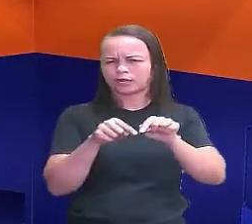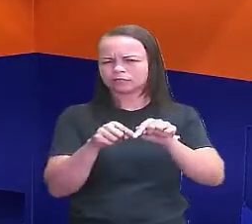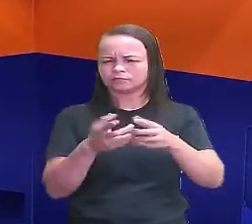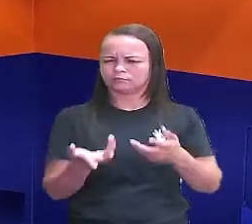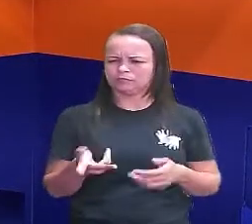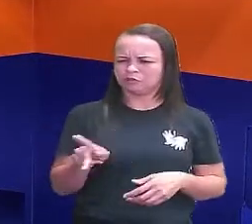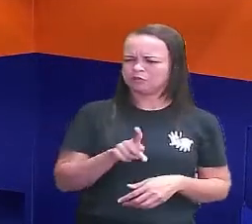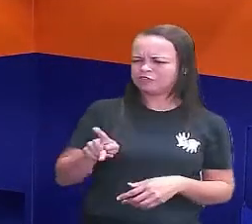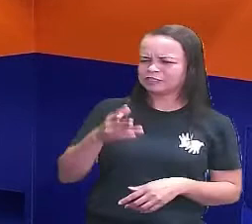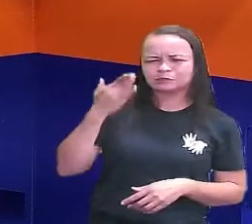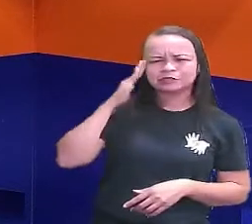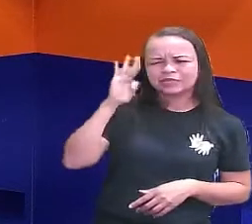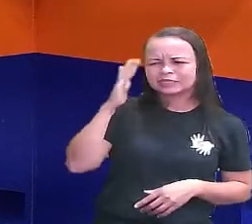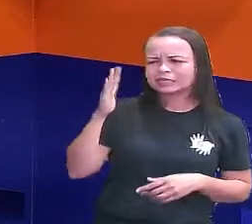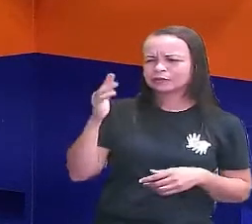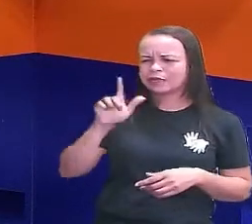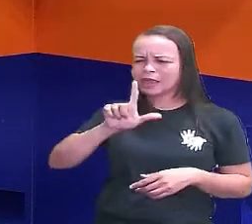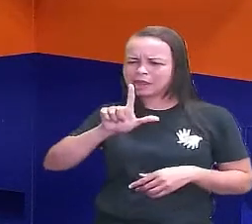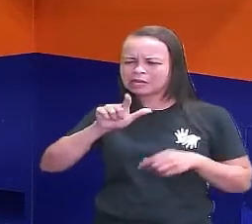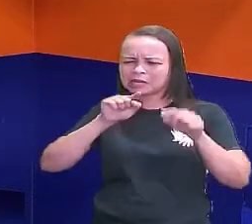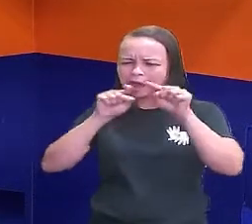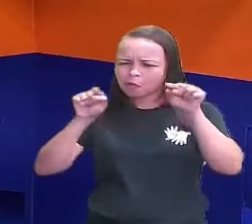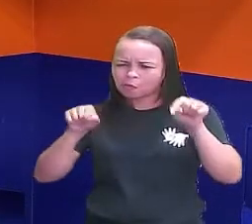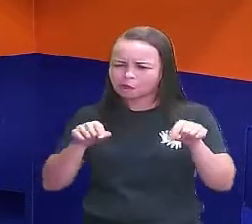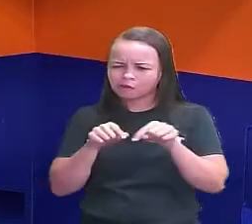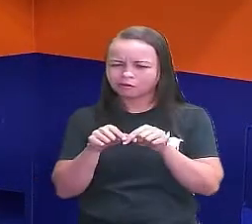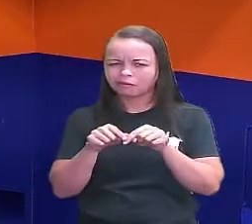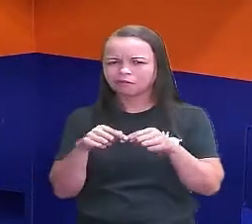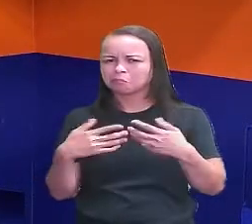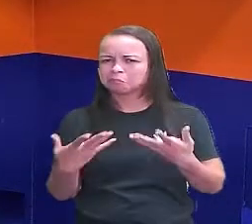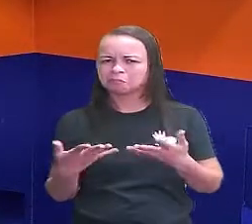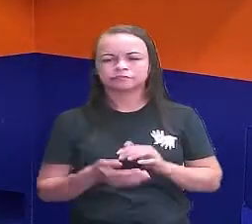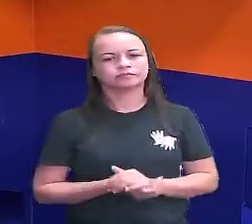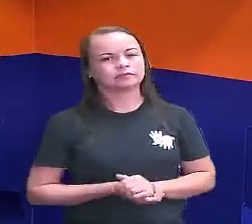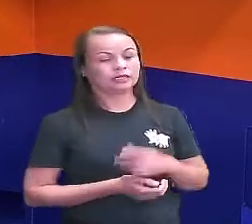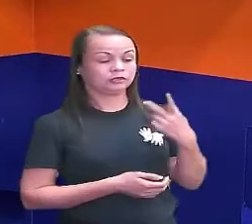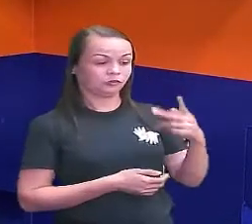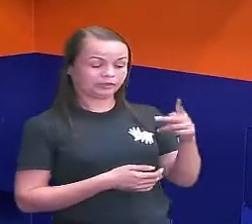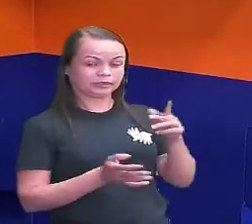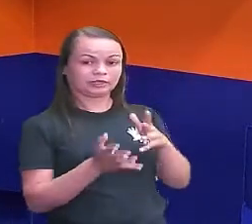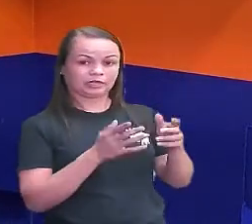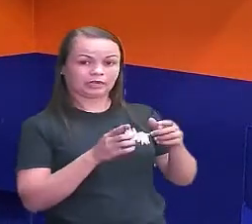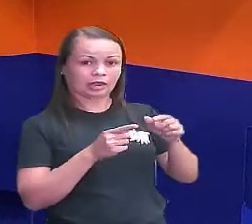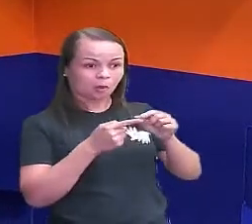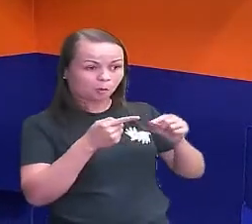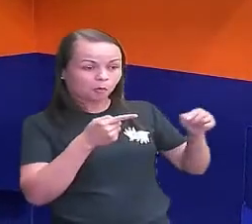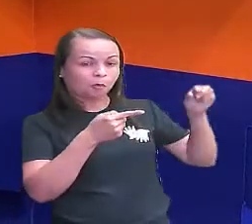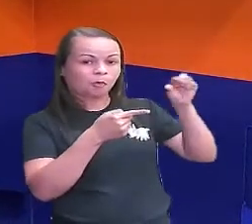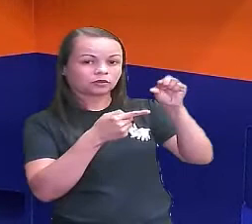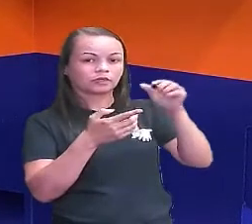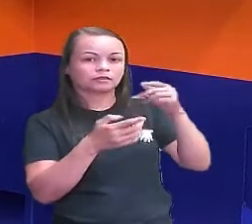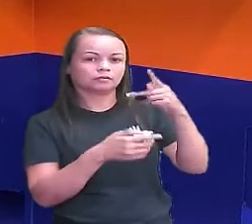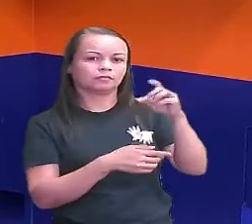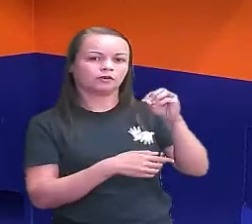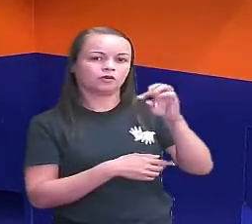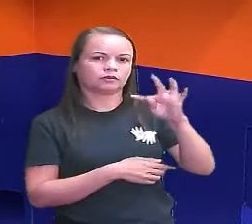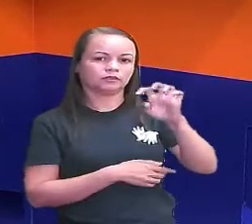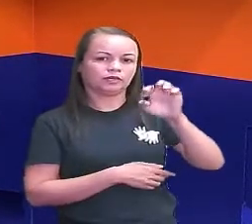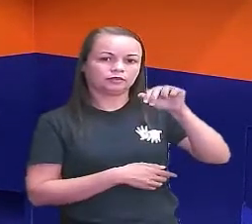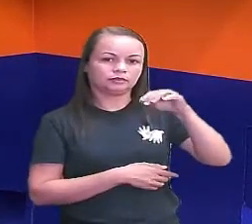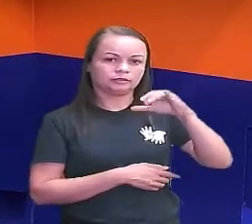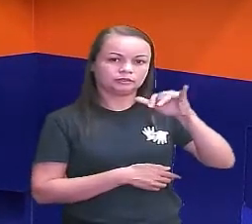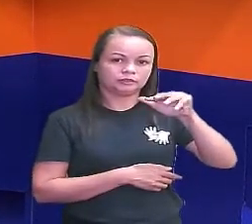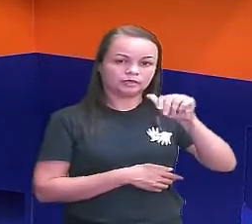quadrado. Certo. Esse L ao quadrado, agora a gente vai ver para o assunto de potência, né? Na potenciação, quando a gente tem um